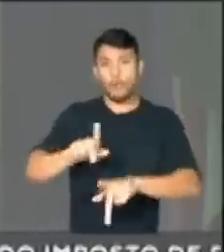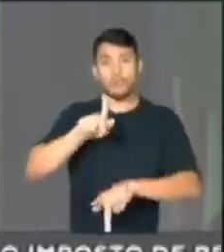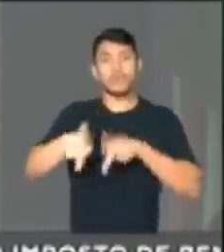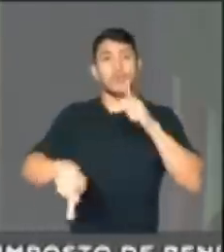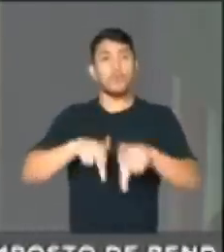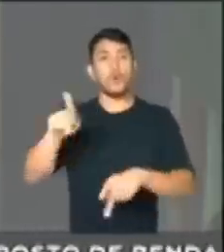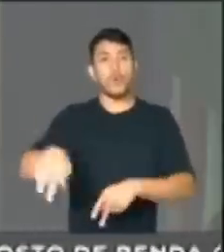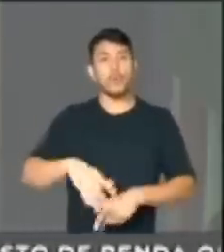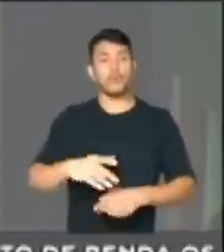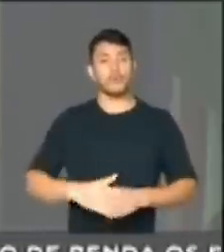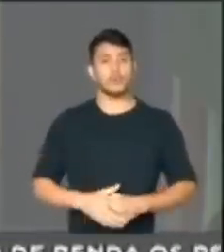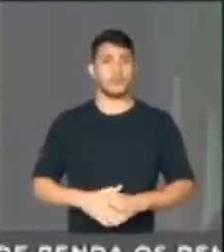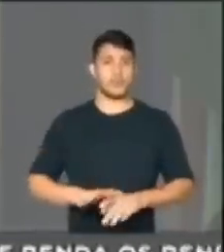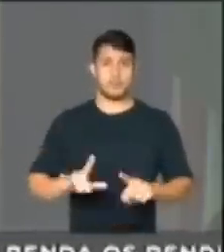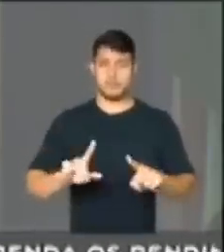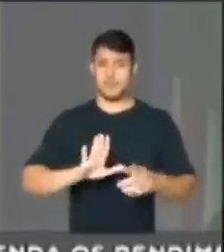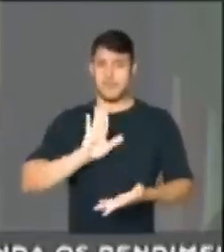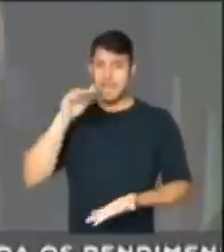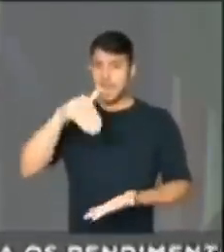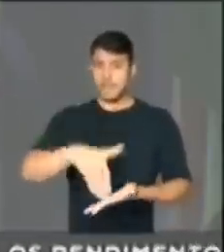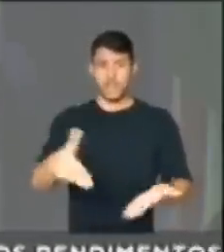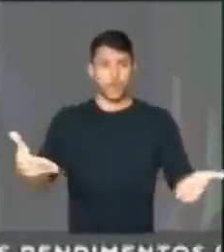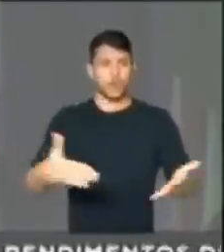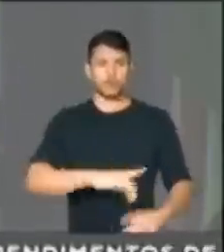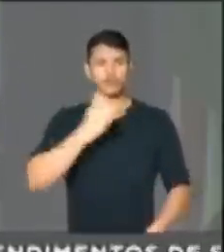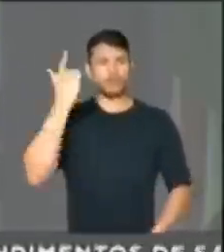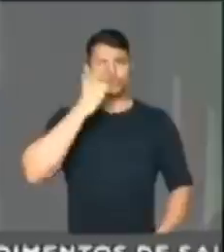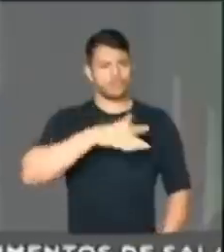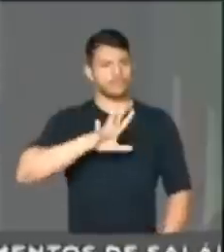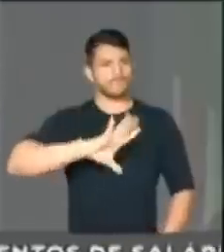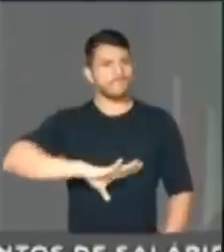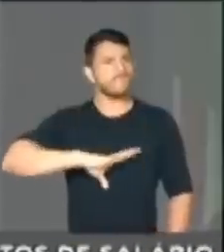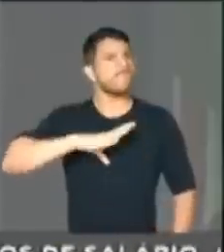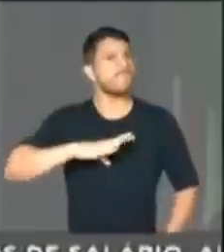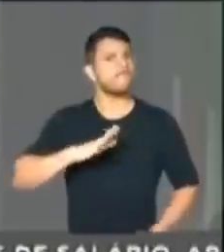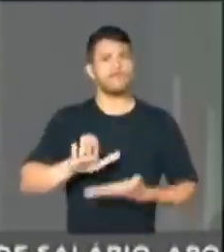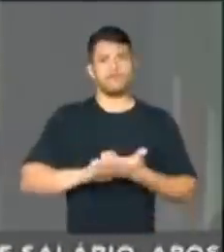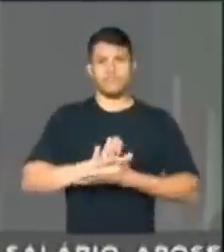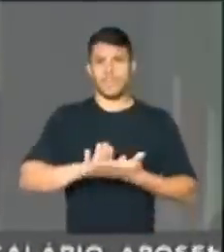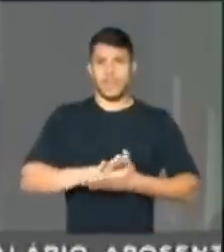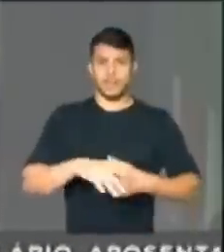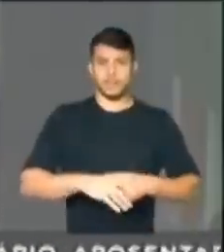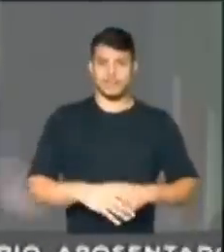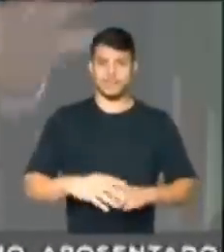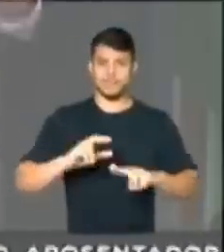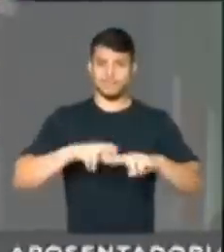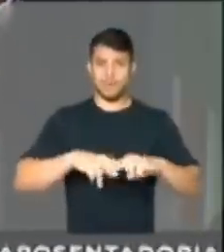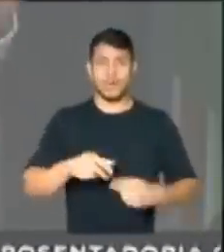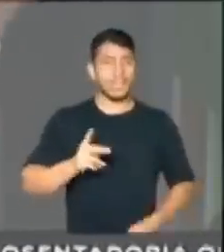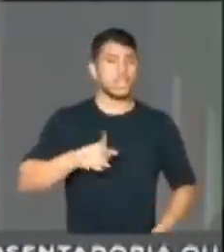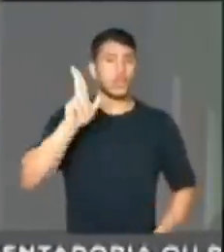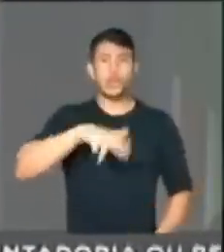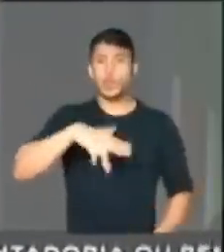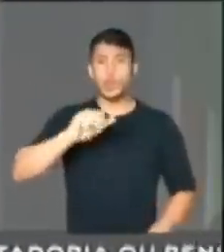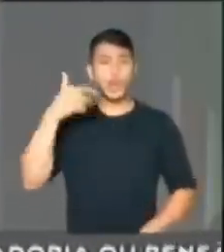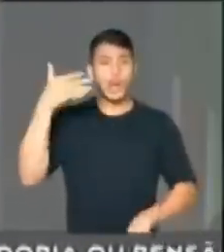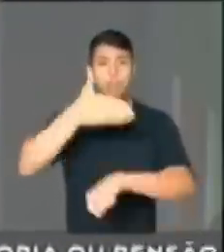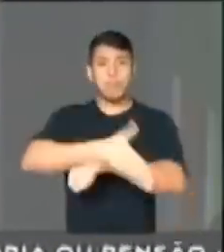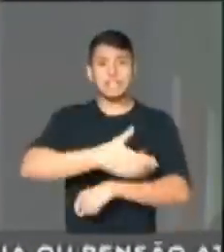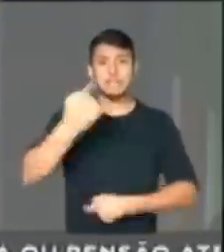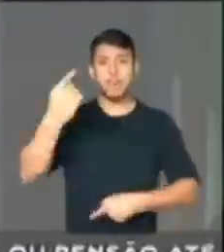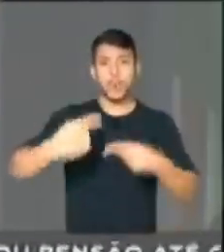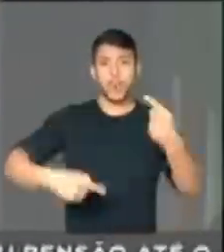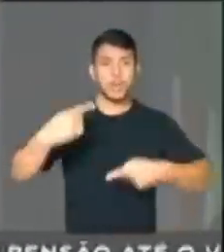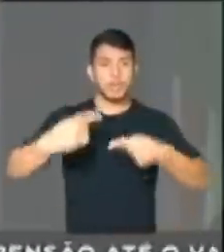nunca teve coragem durante a campanha eleitoral de assumir, nos debates que ele sempre fugiu ou nas sabatinas,